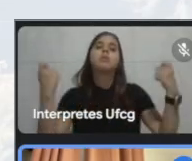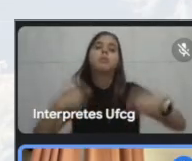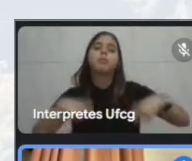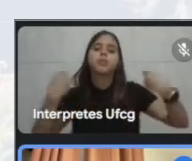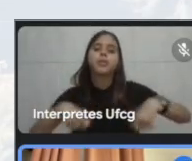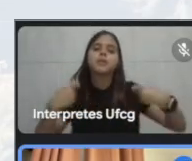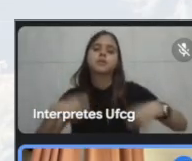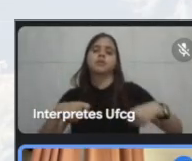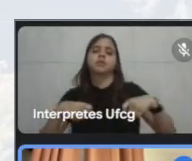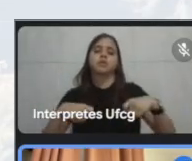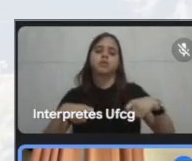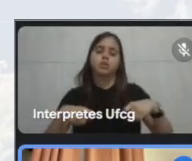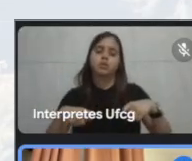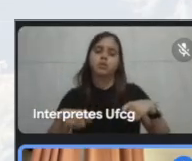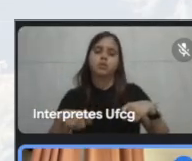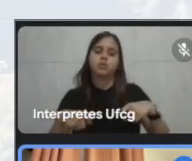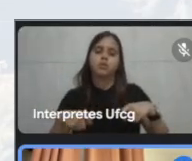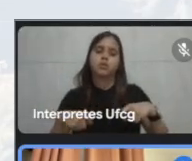alguns